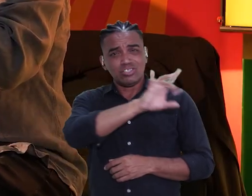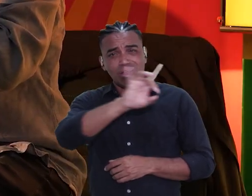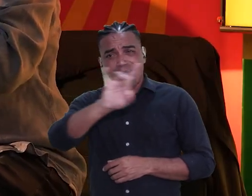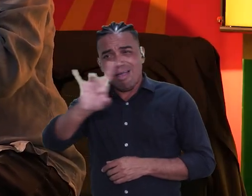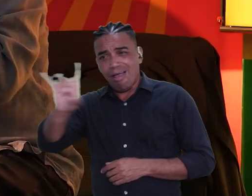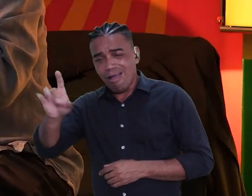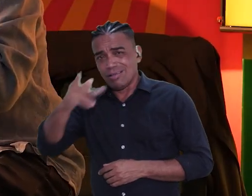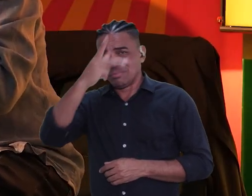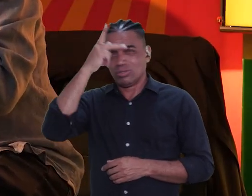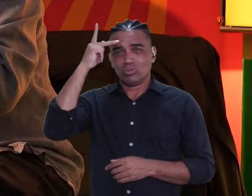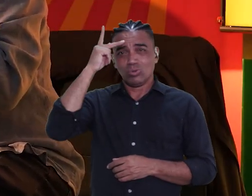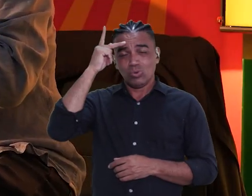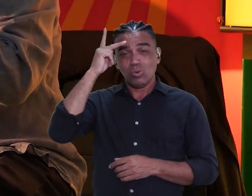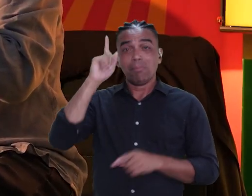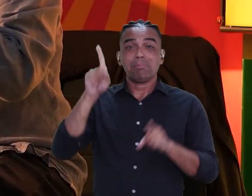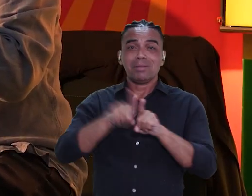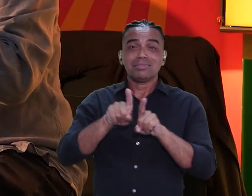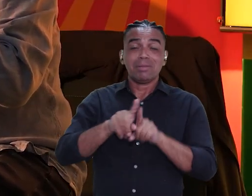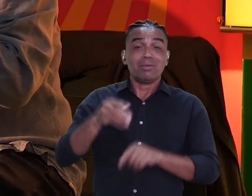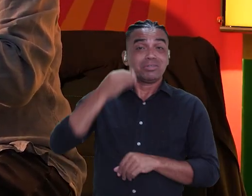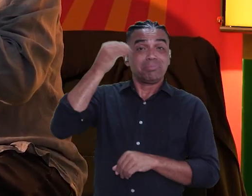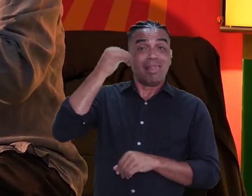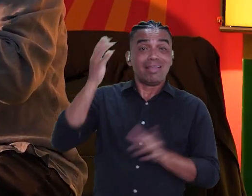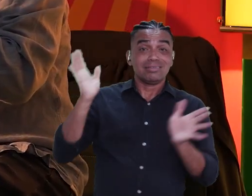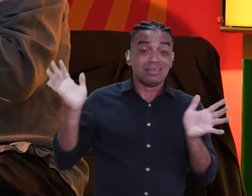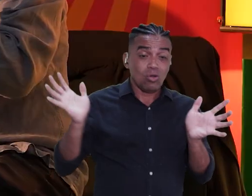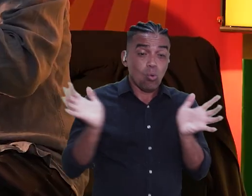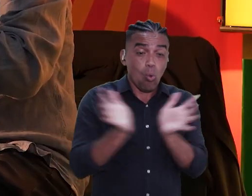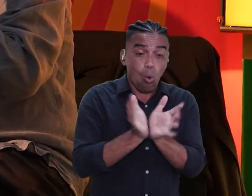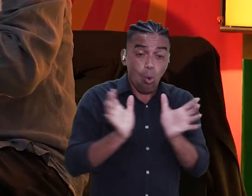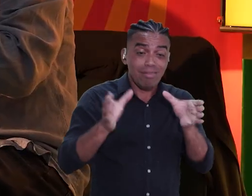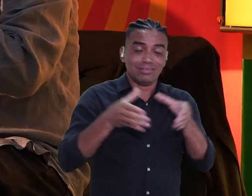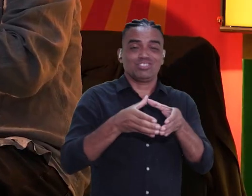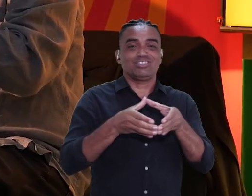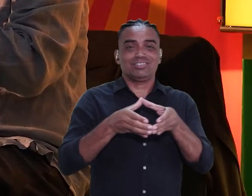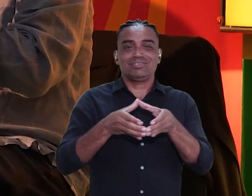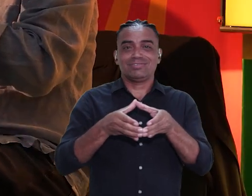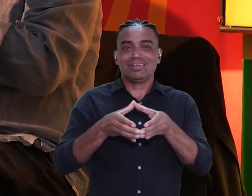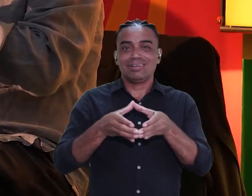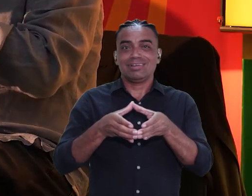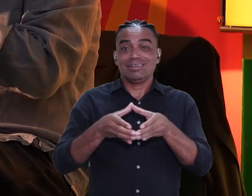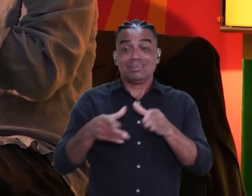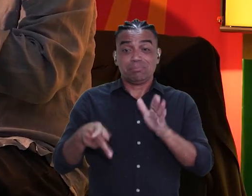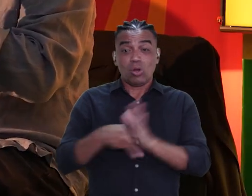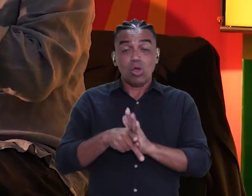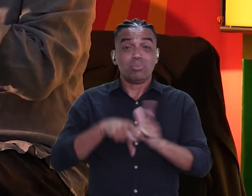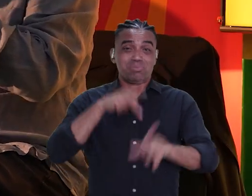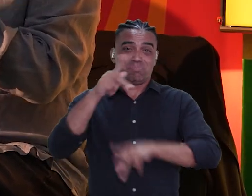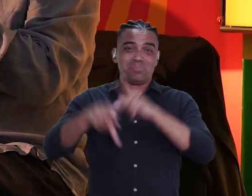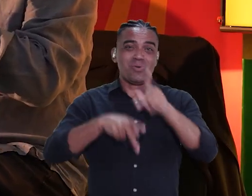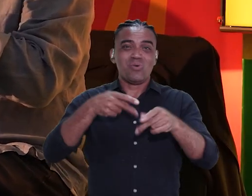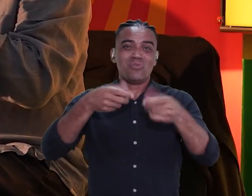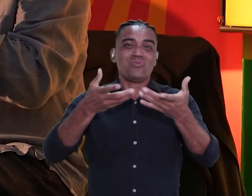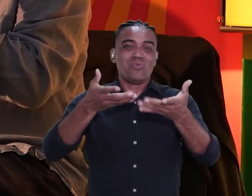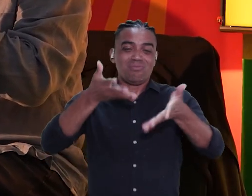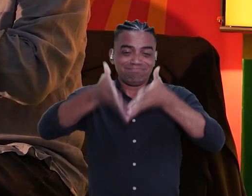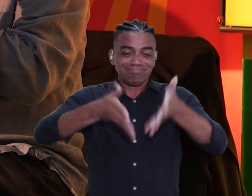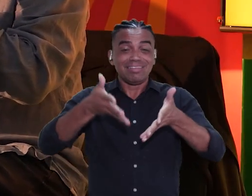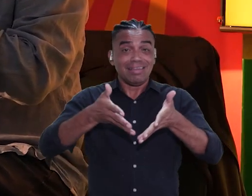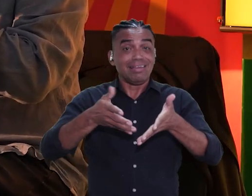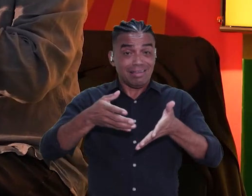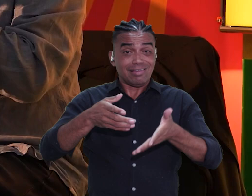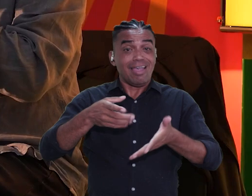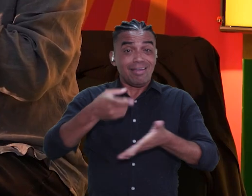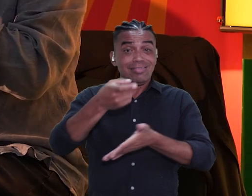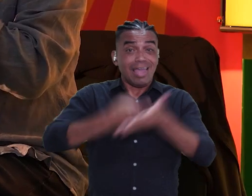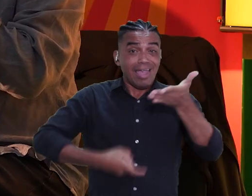experiência coletiva, que diz respeito a todos nós. Isso é próprio da poesia, né, também, que é alguma coisa